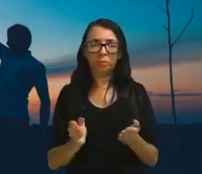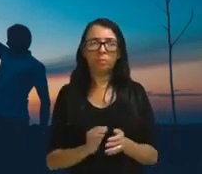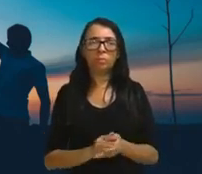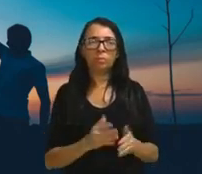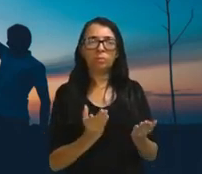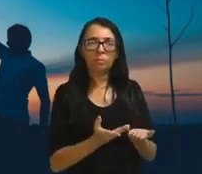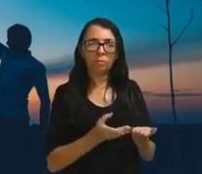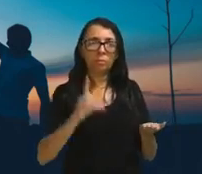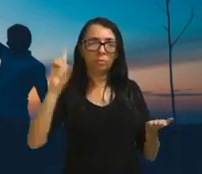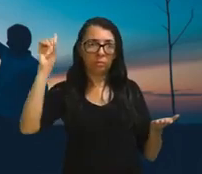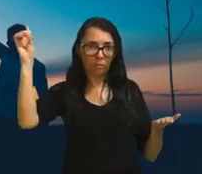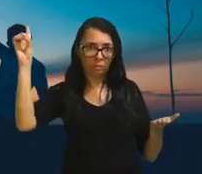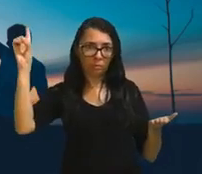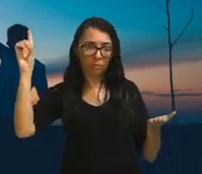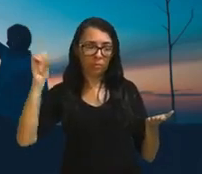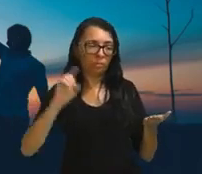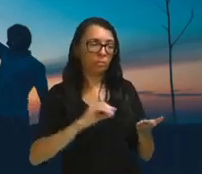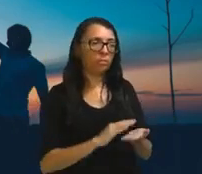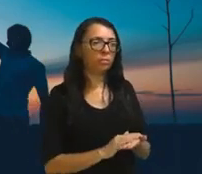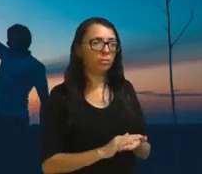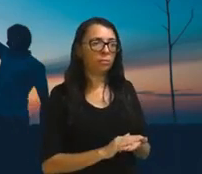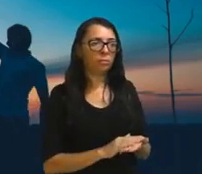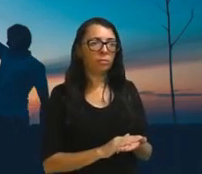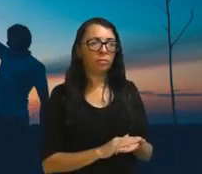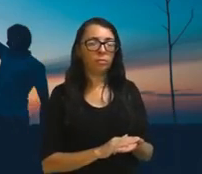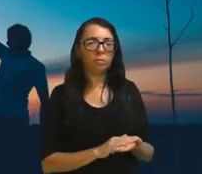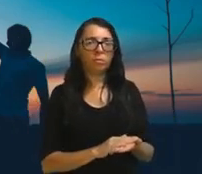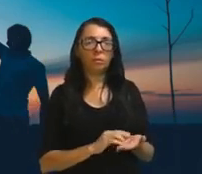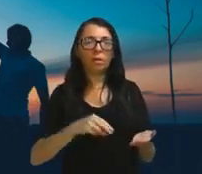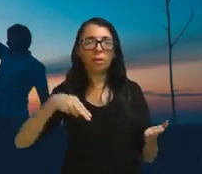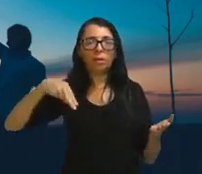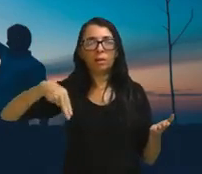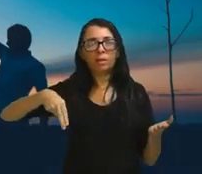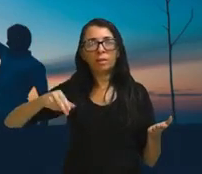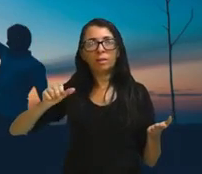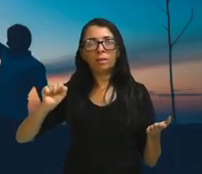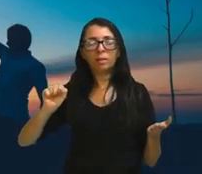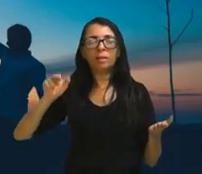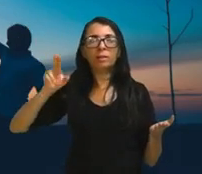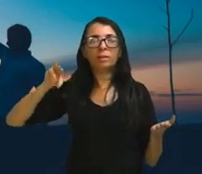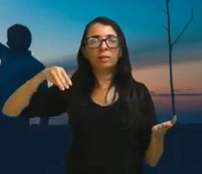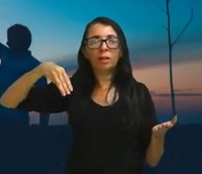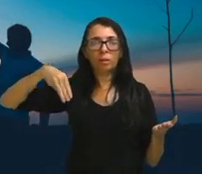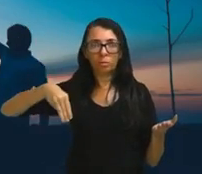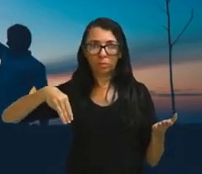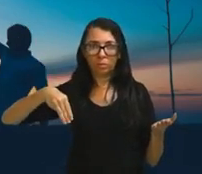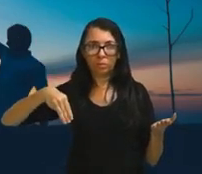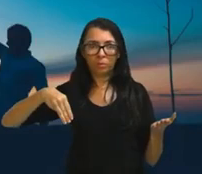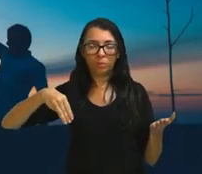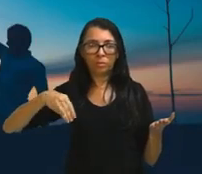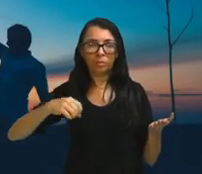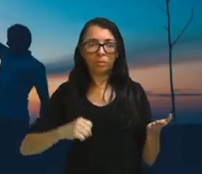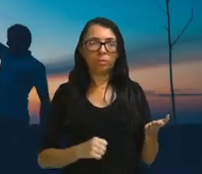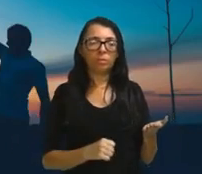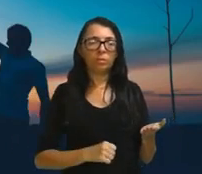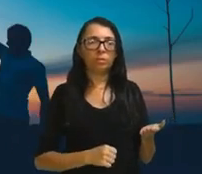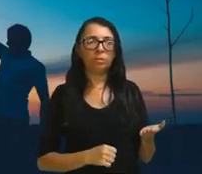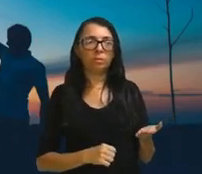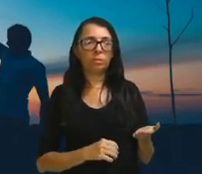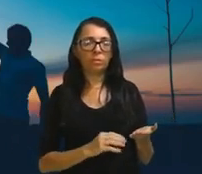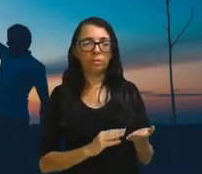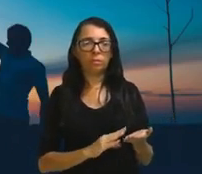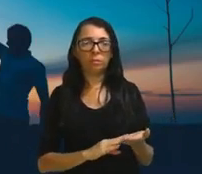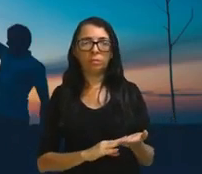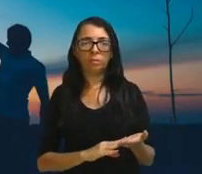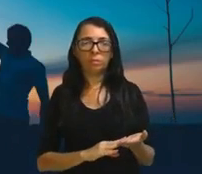É um dos versículos preciosos para a minha vida. É um dos versículos que eu guardo muito